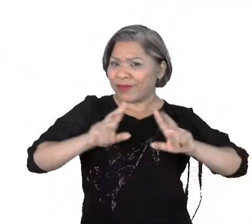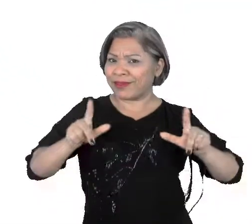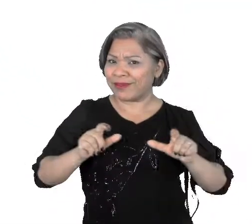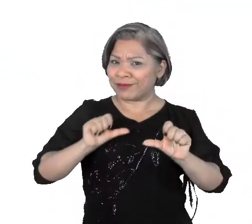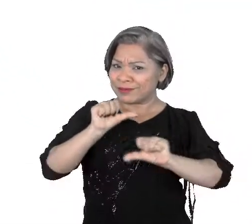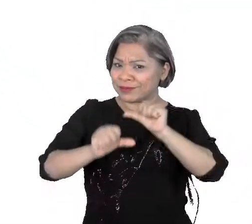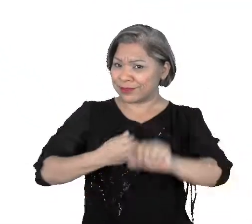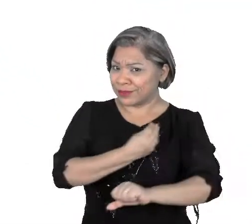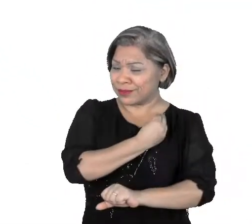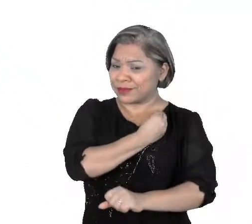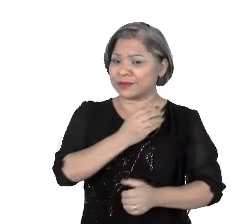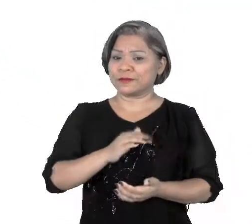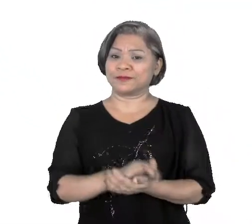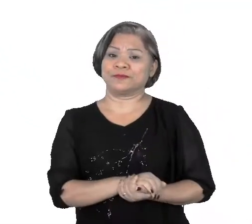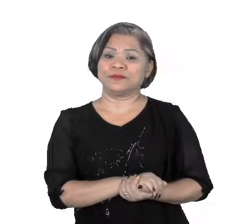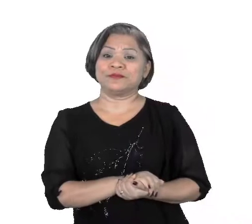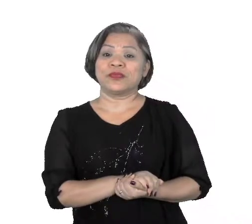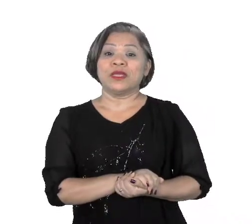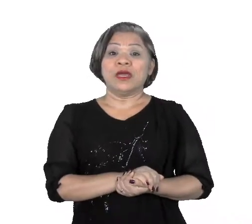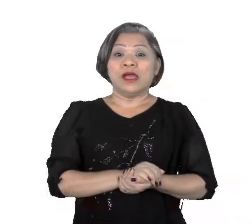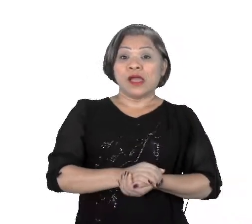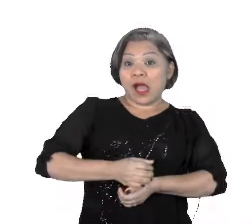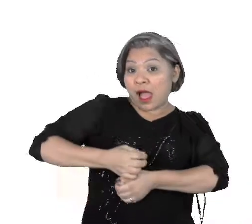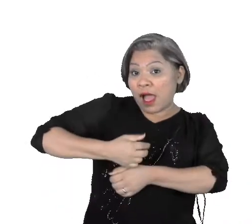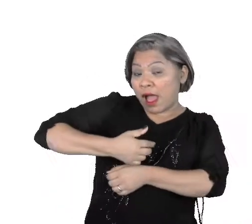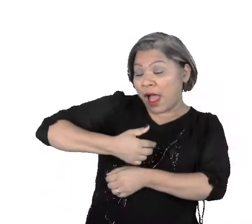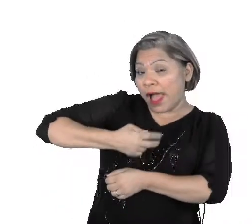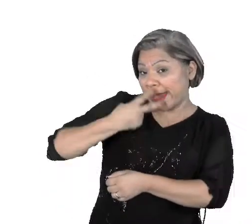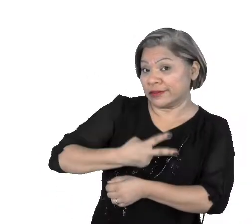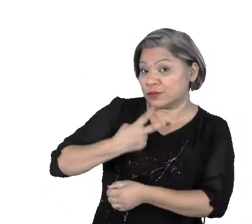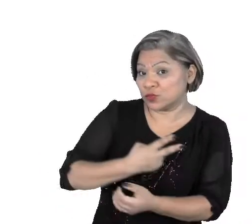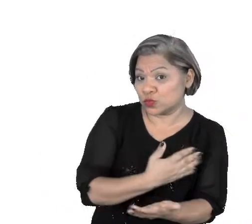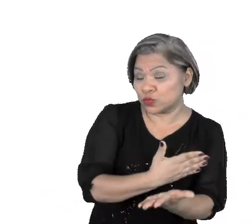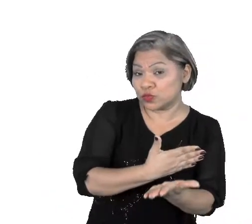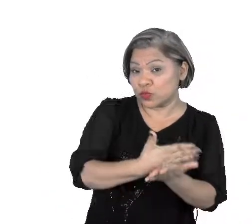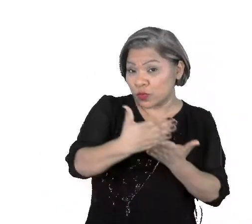industrial aconteceu aproximadamente no século XIX,